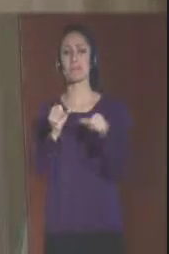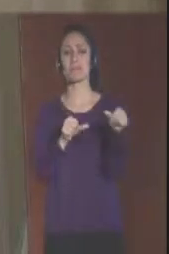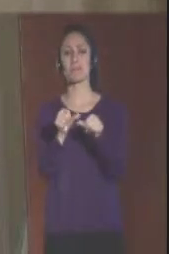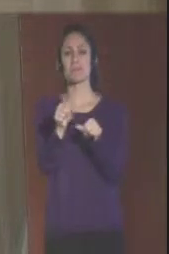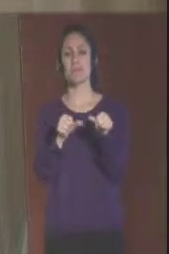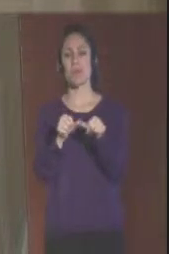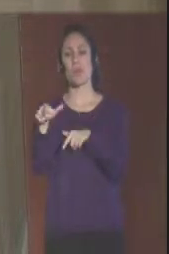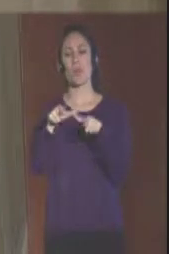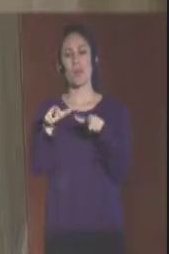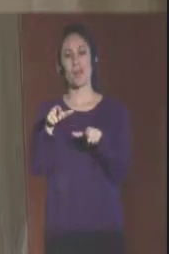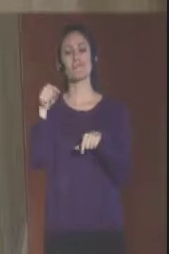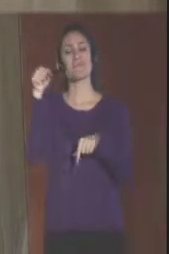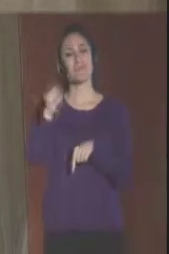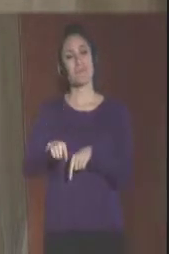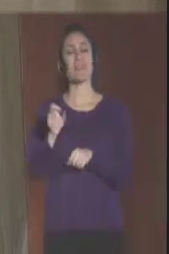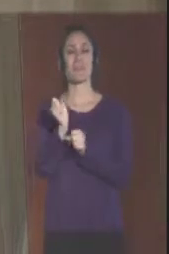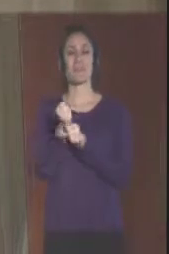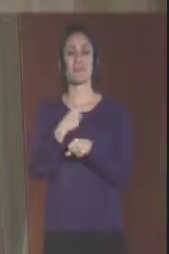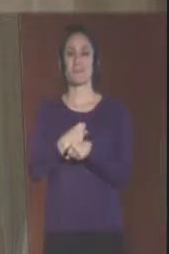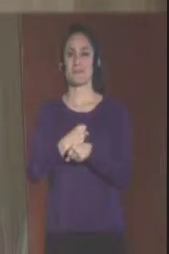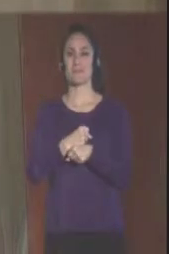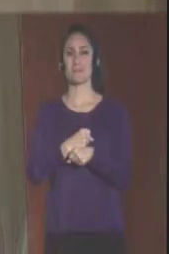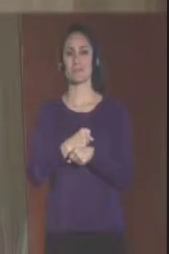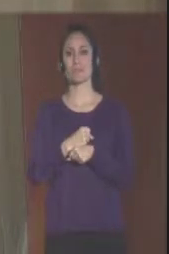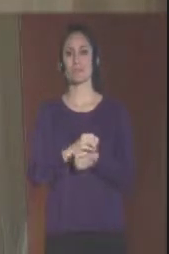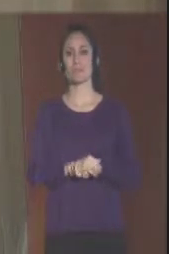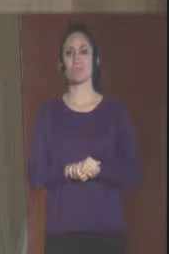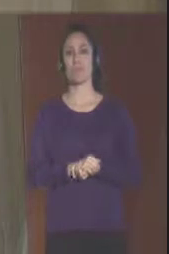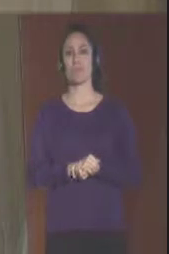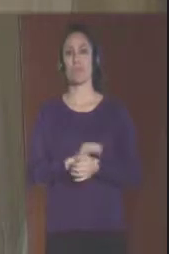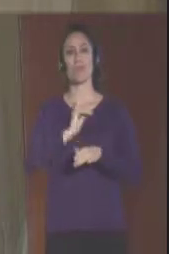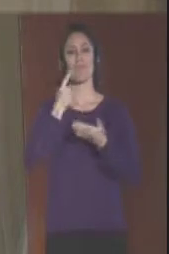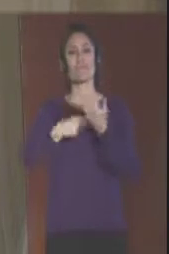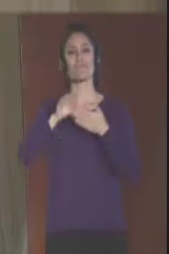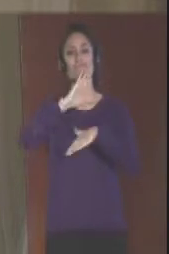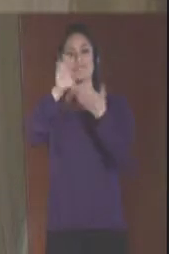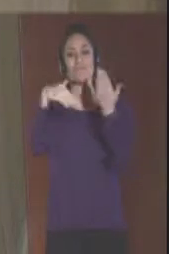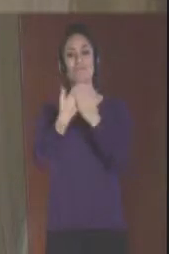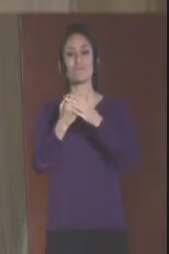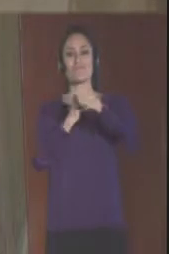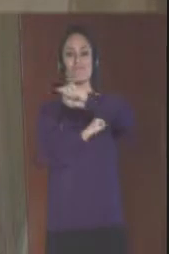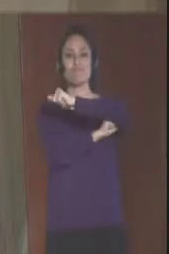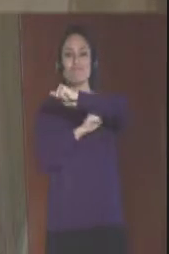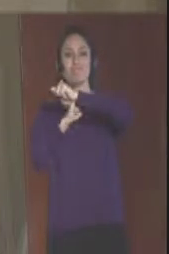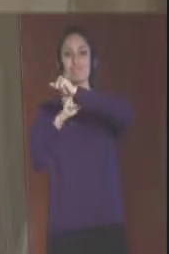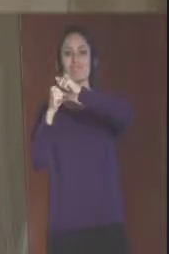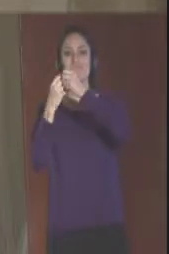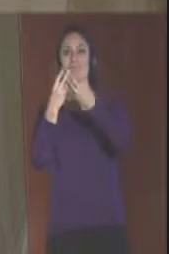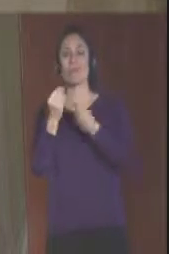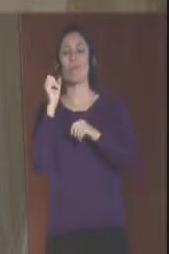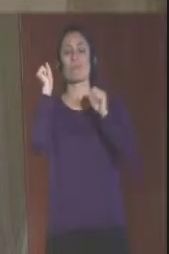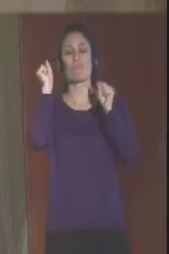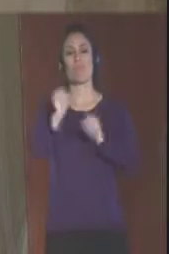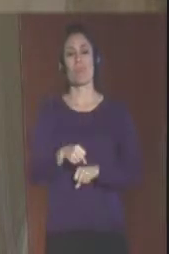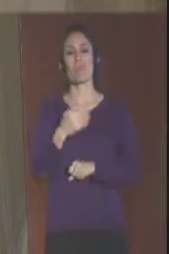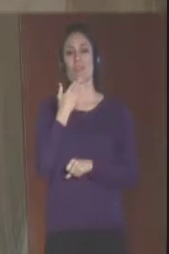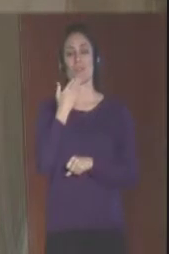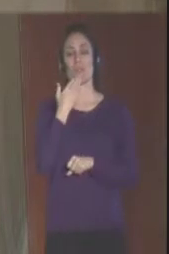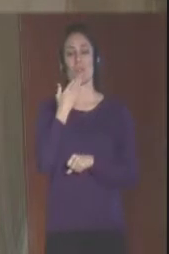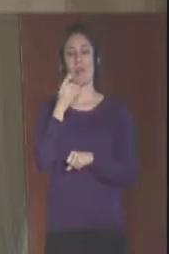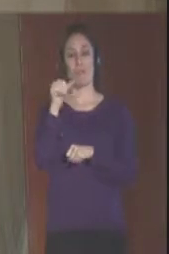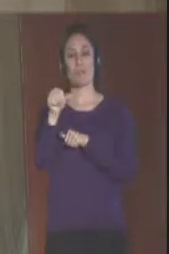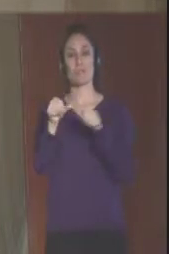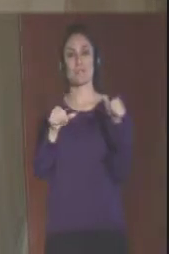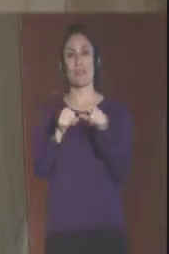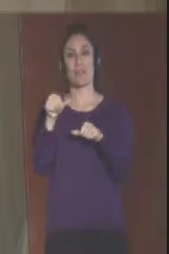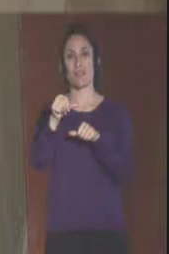Portanto, todo o fortalecimento que puder ser dado para que o administrador local haja, para